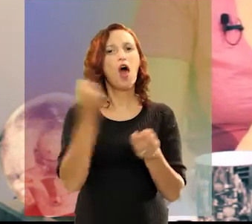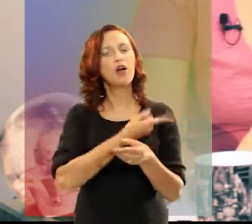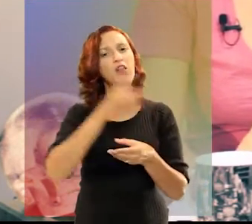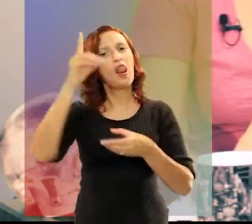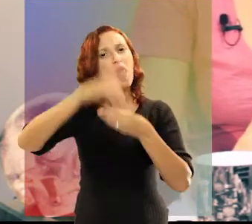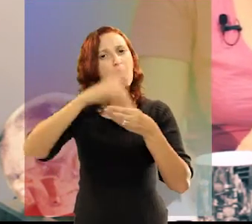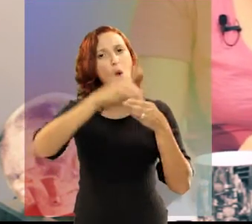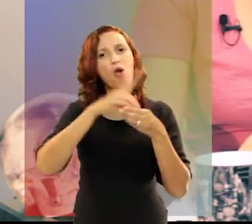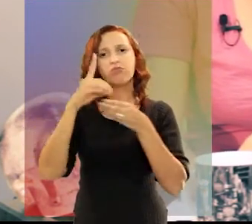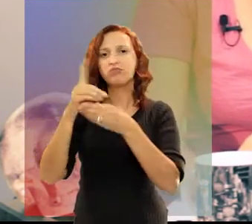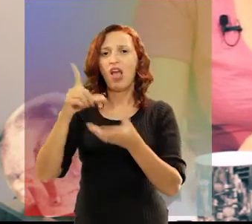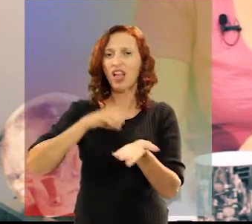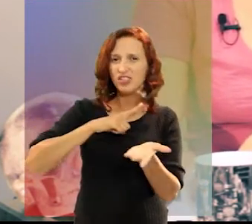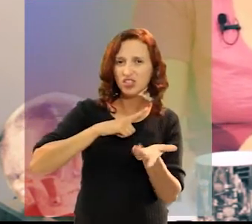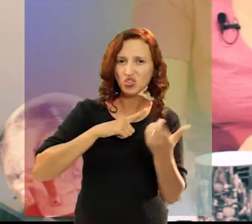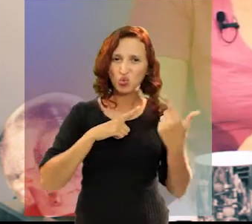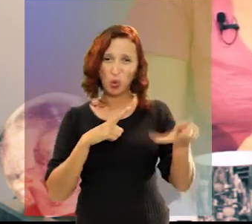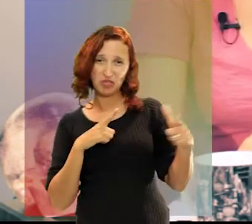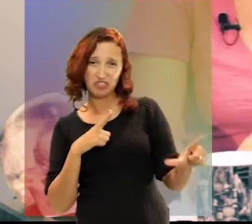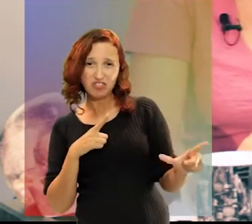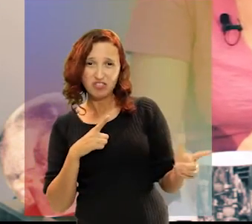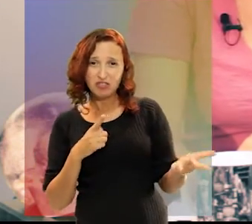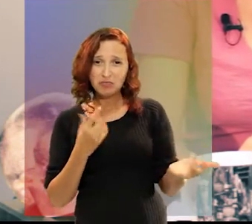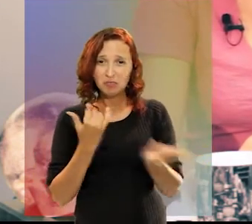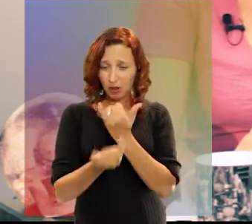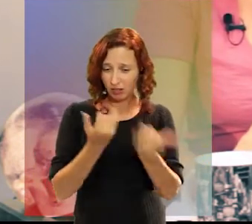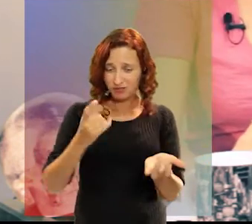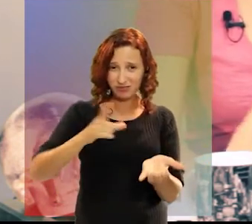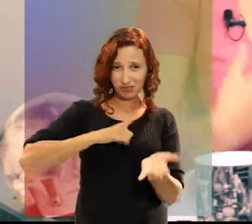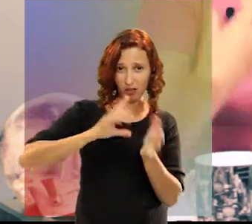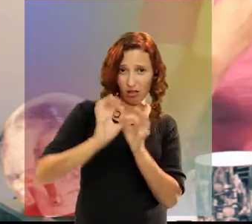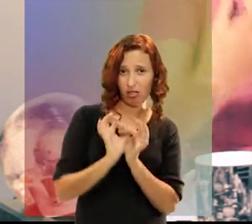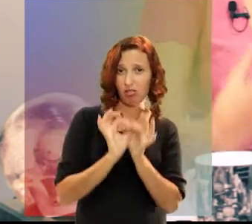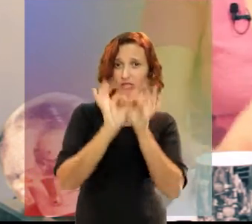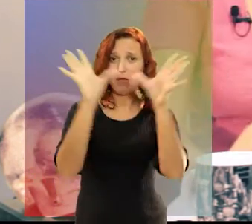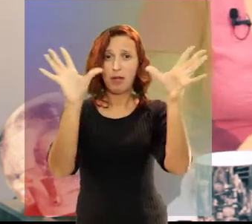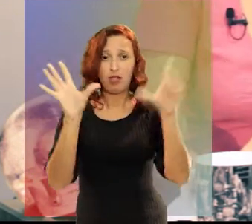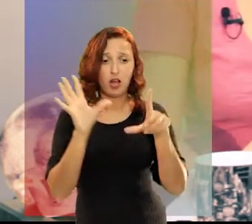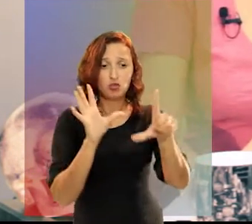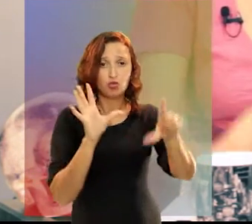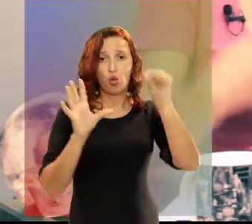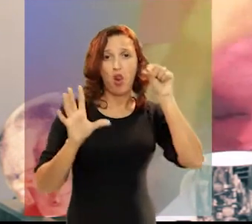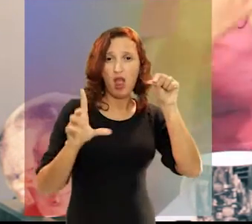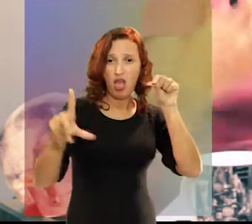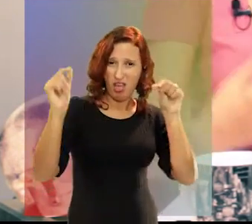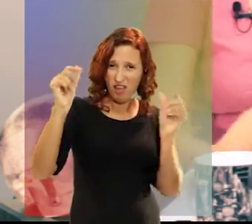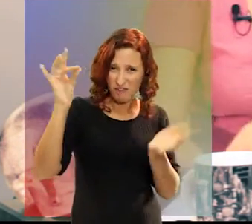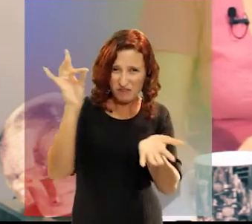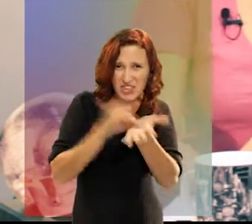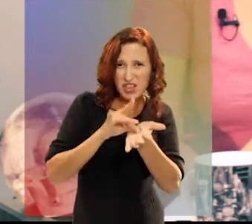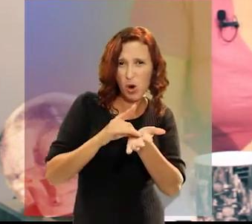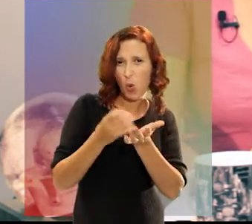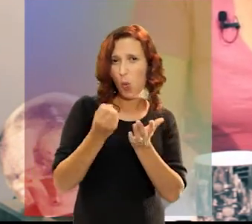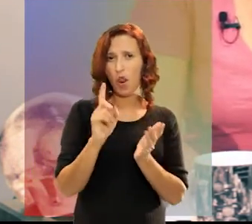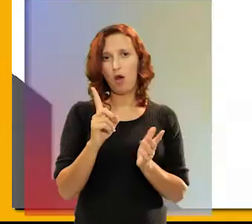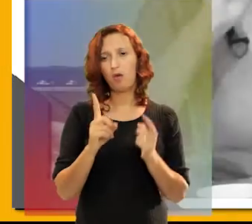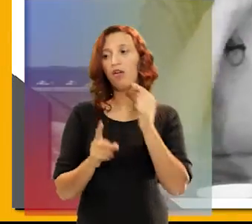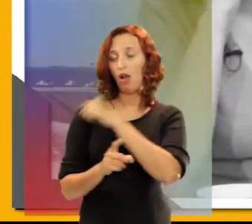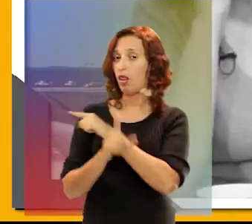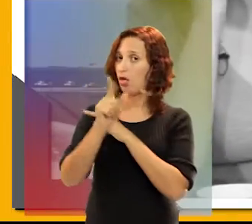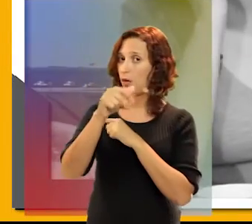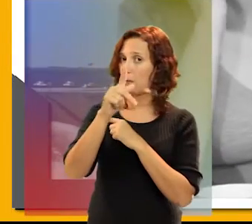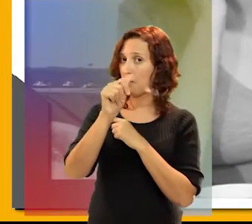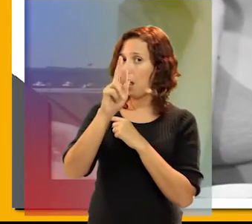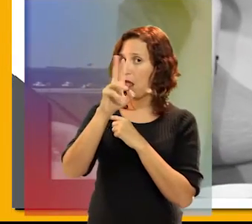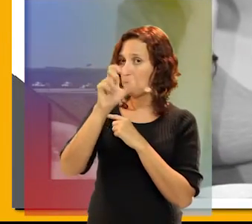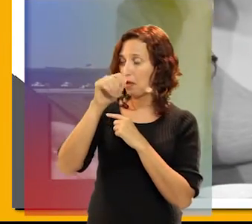nossa democracia realmente existe, né? Até que ponto essa liberdade de escolha realmente existe. E a